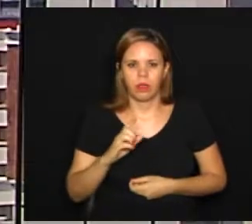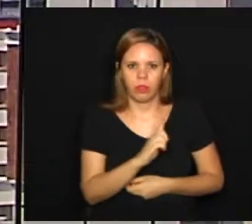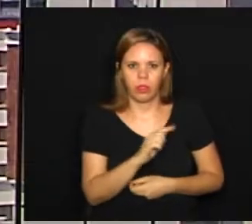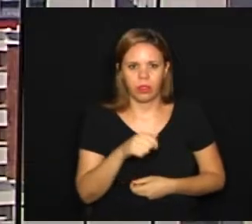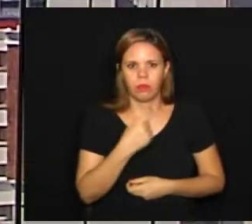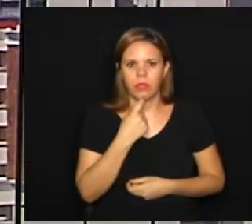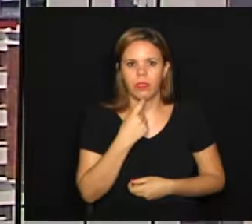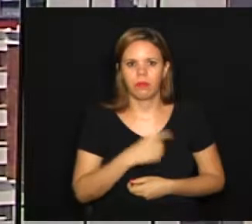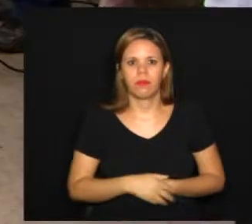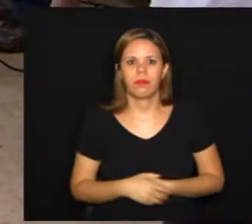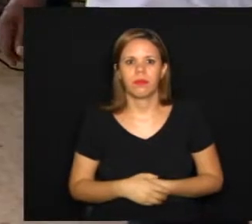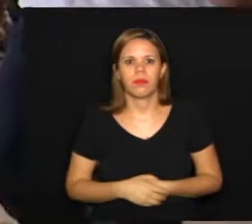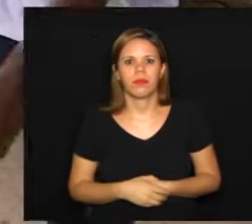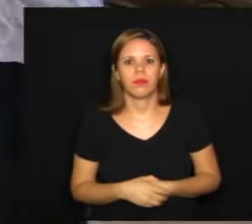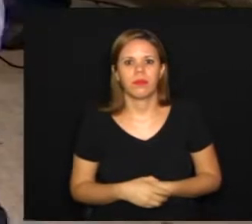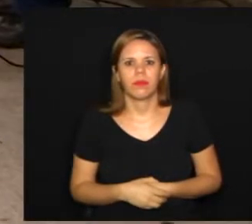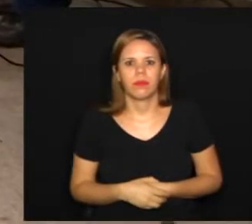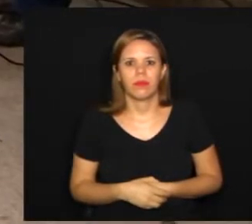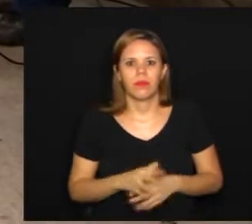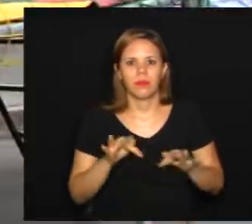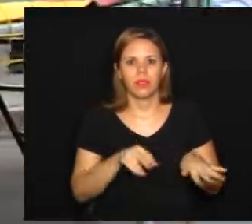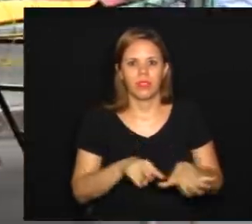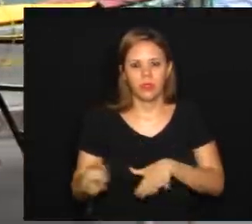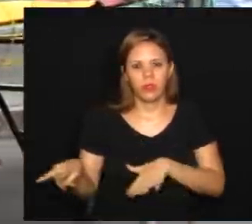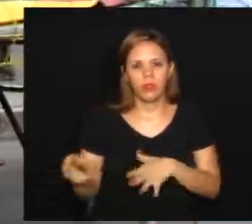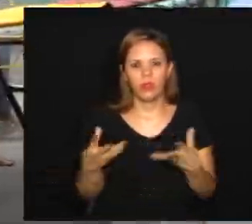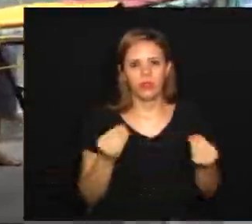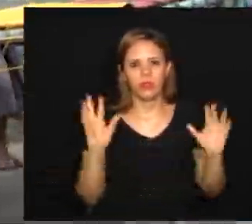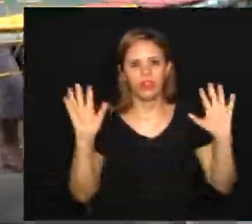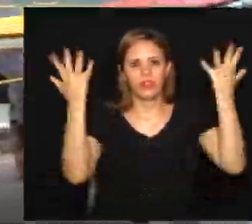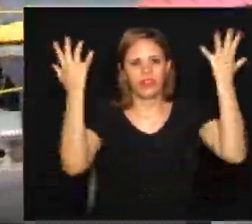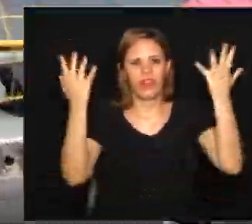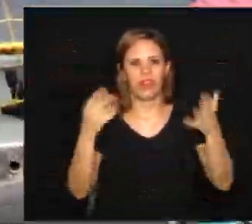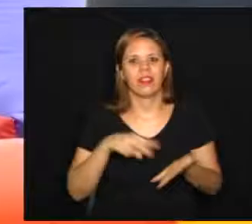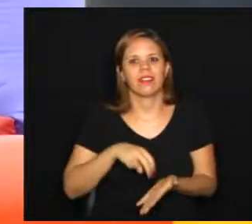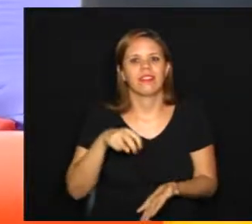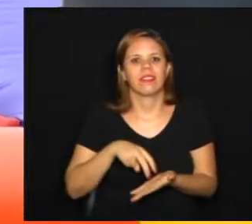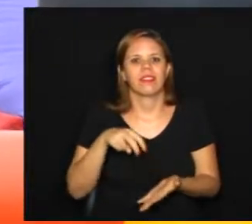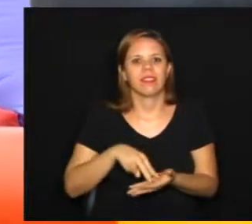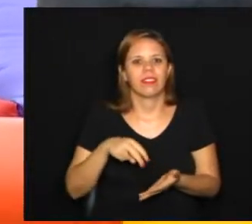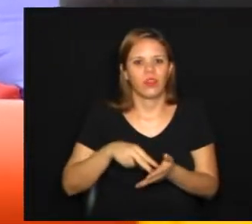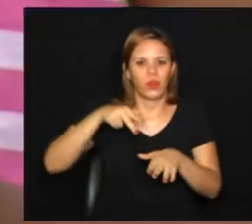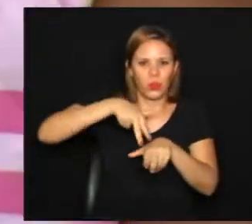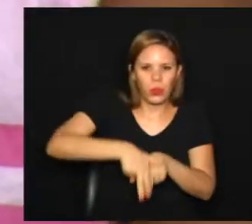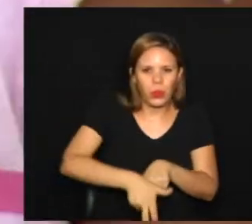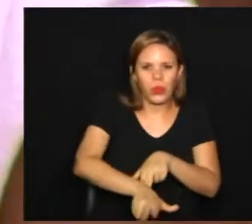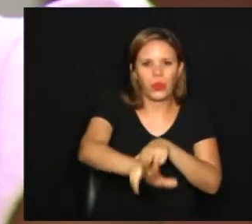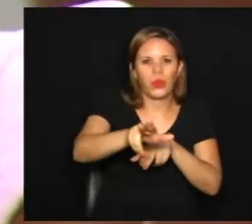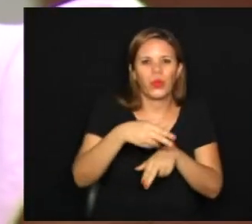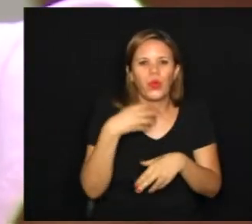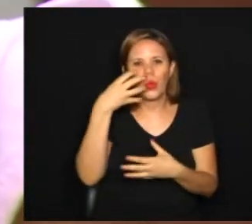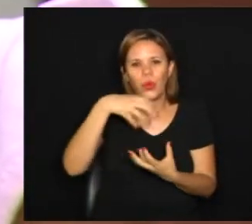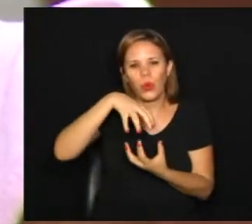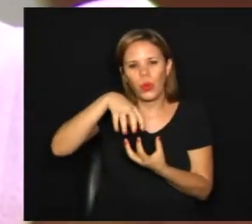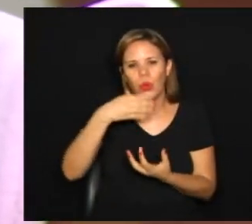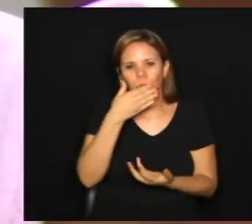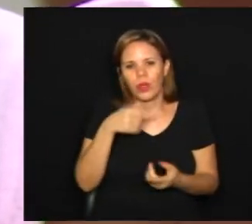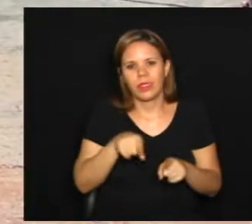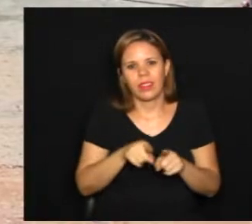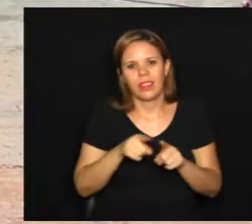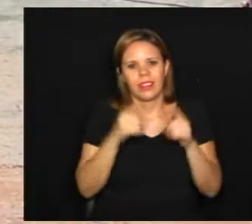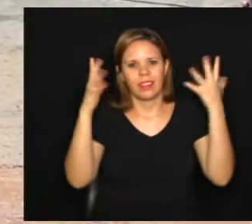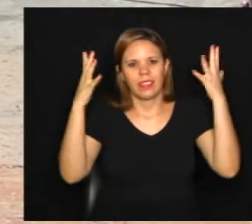aqui em Campinas. O final de semana foi de muita festa. Pula-pula, escorrega, algodão doce. A